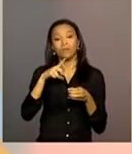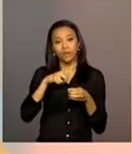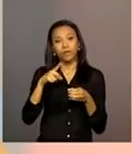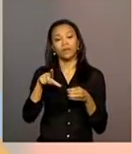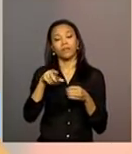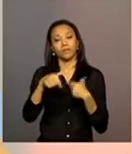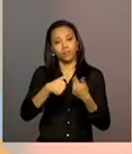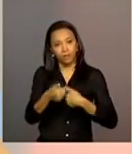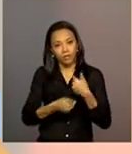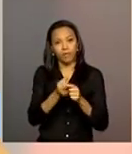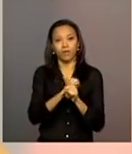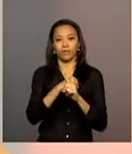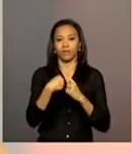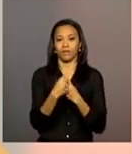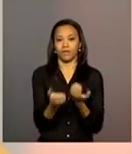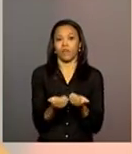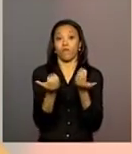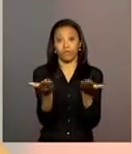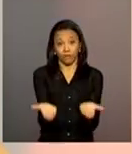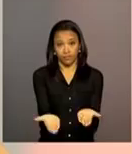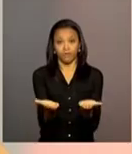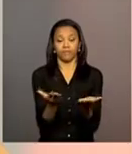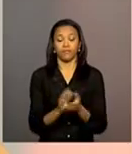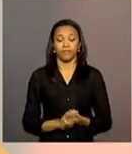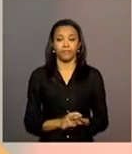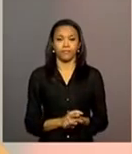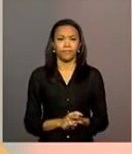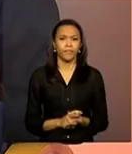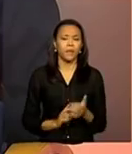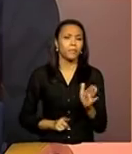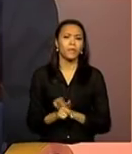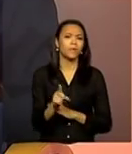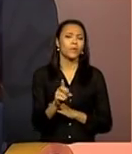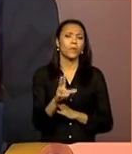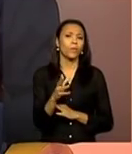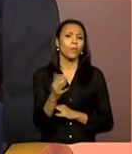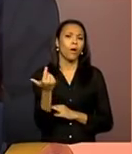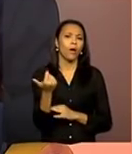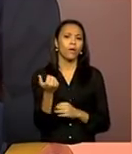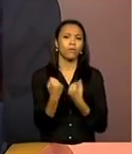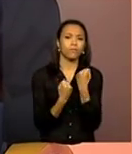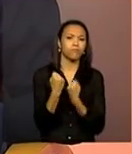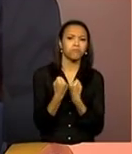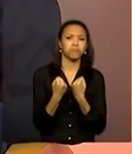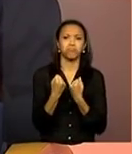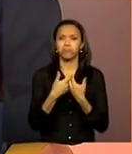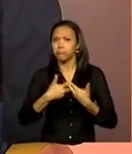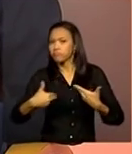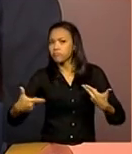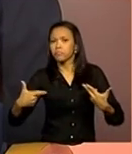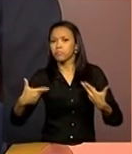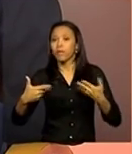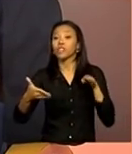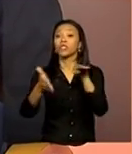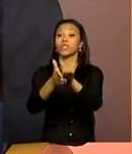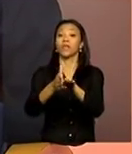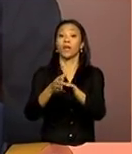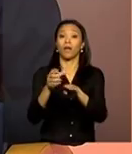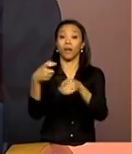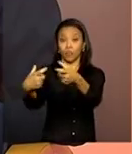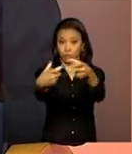assistenciais serão ofertados por pela equipe e que meios de transporte são usados para se chegar a esses